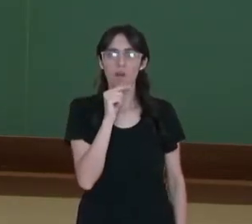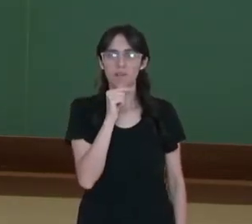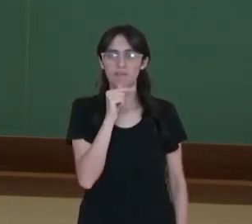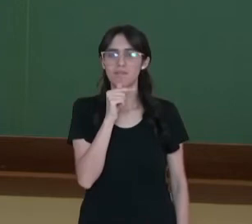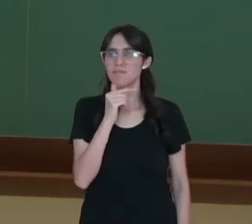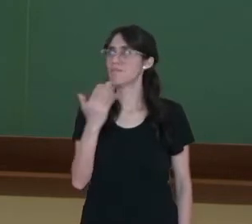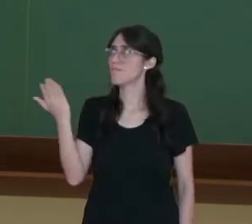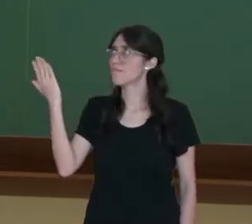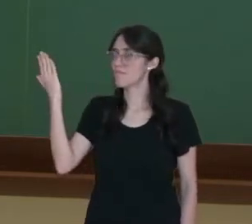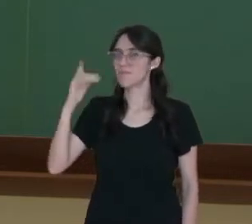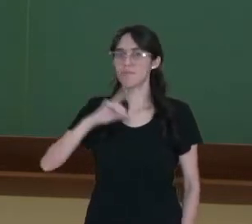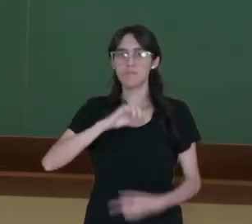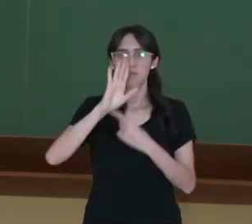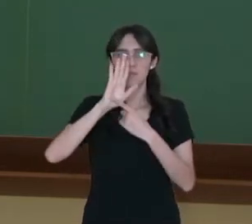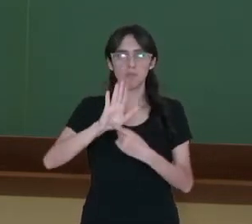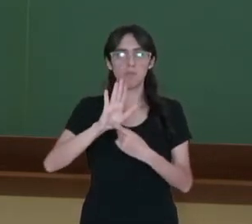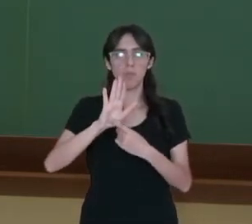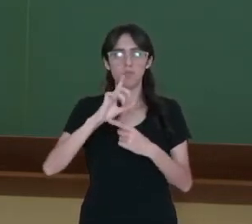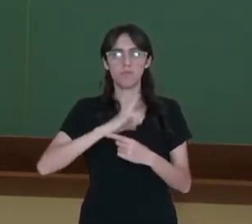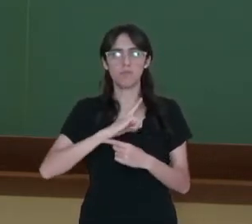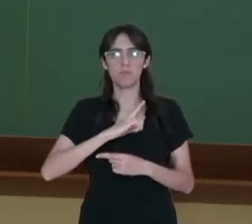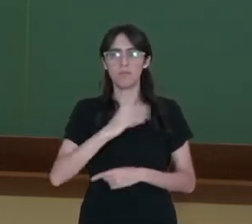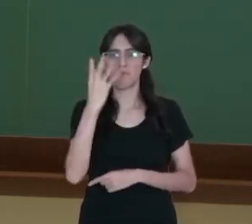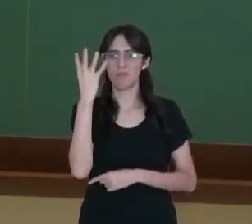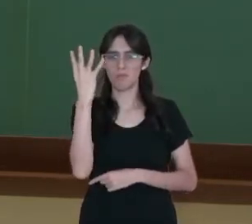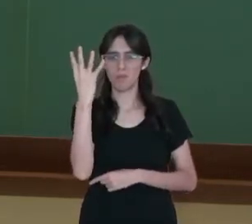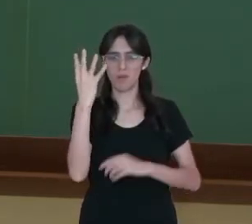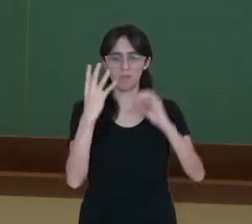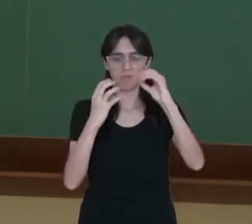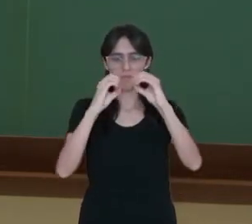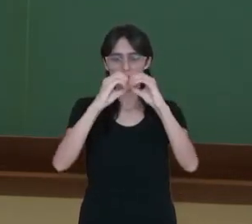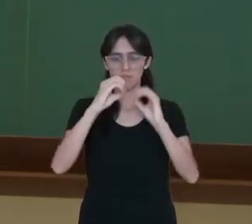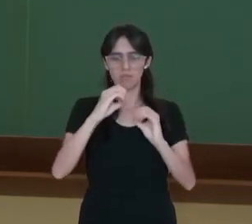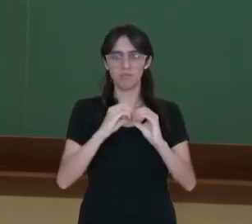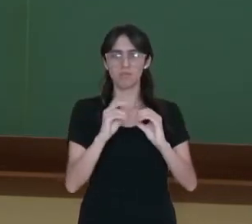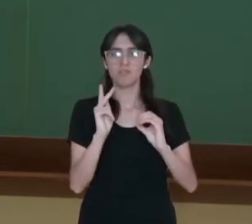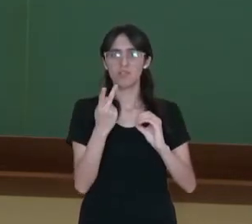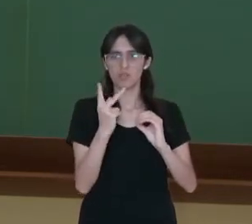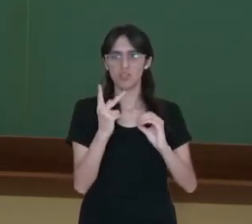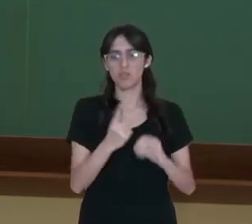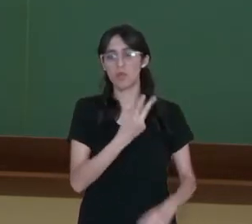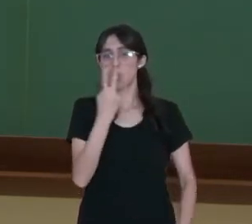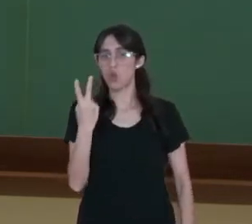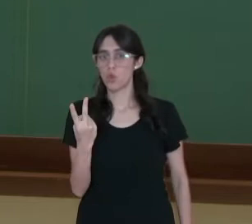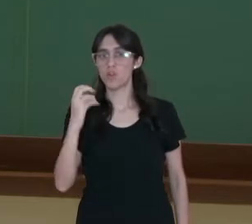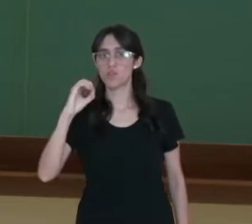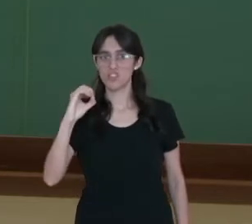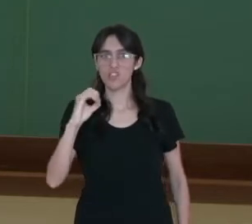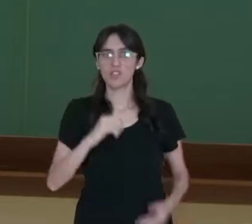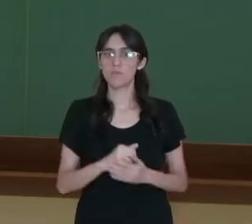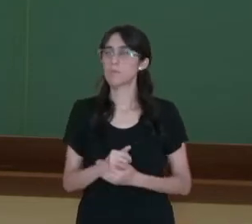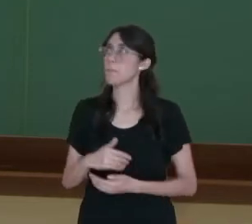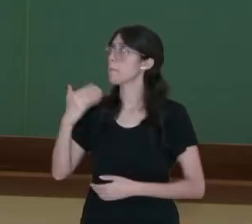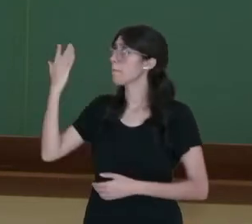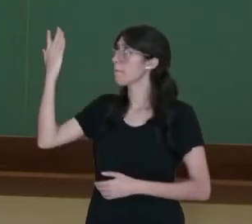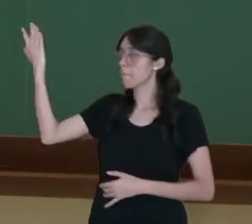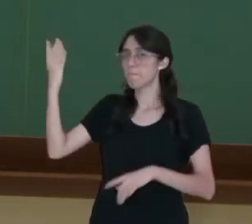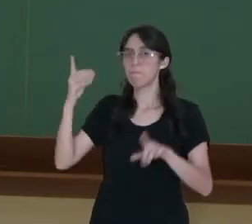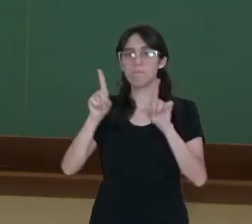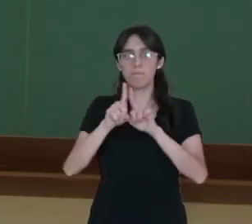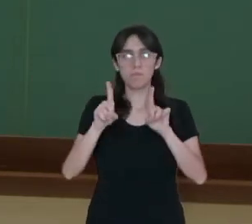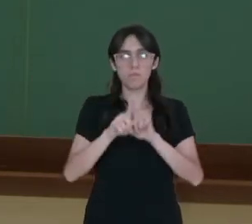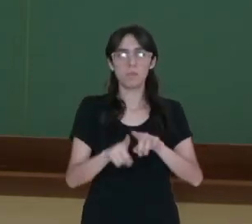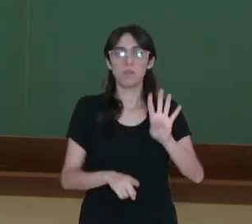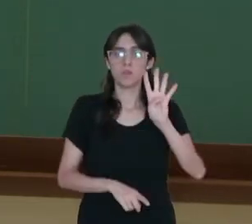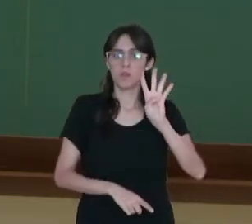representou com bolinhas, então temos 4 átomos de hidrogênio, 2 átomos de oxigênio. Lá do outro lado continuamos tendo